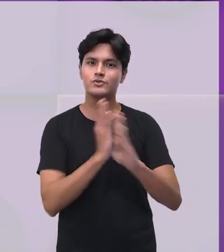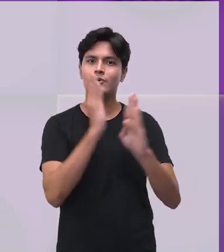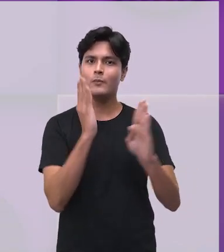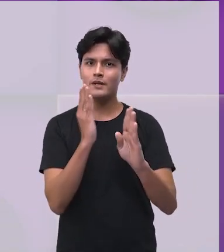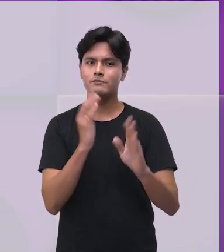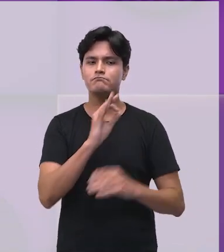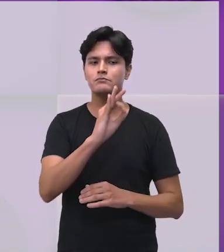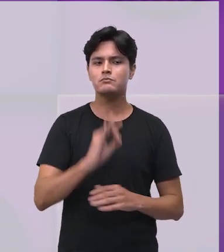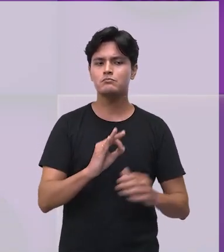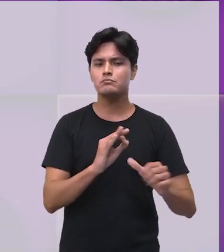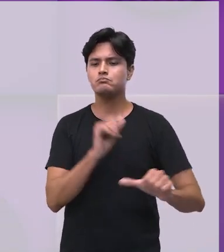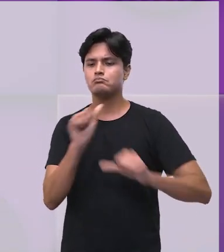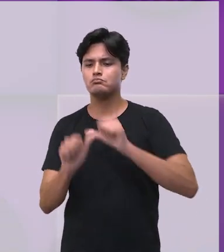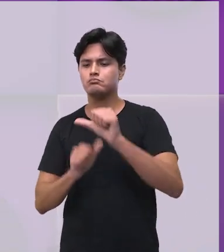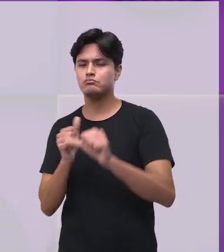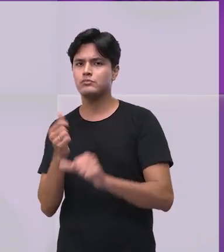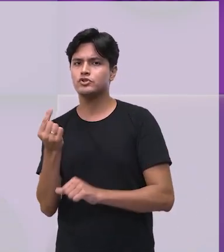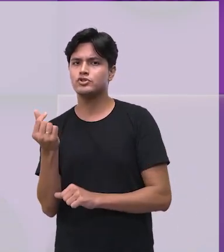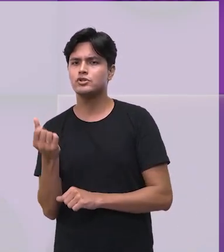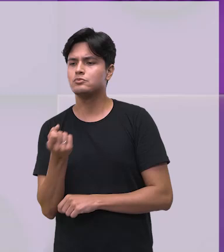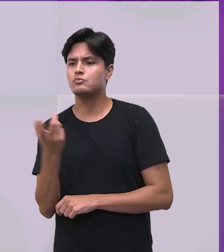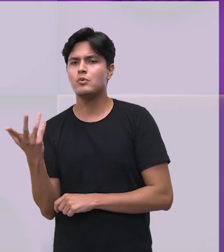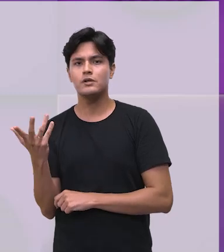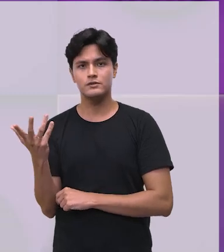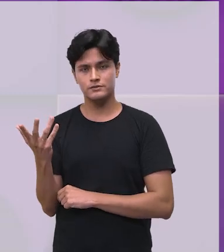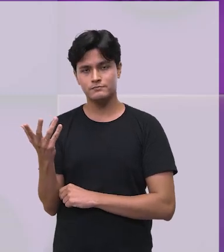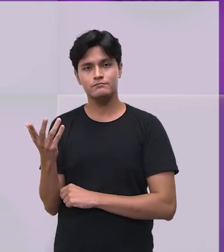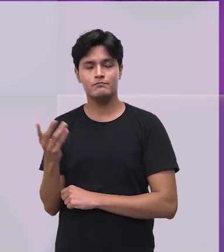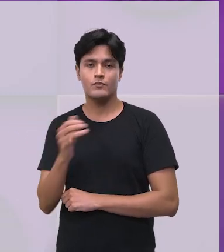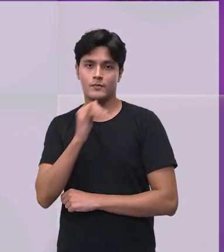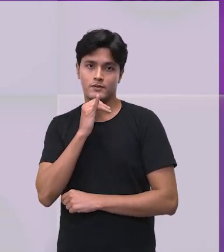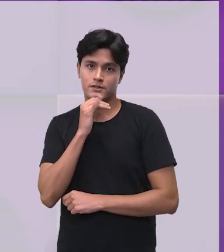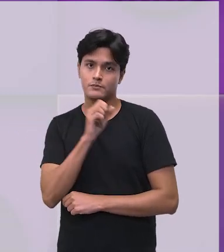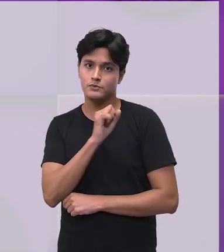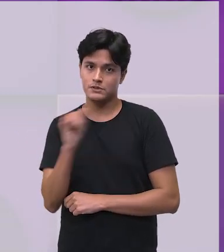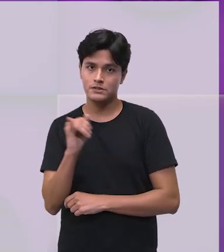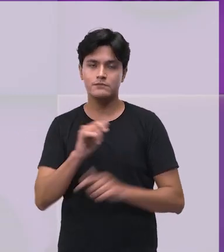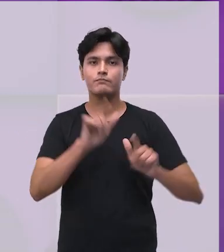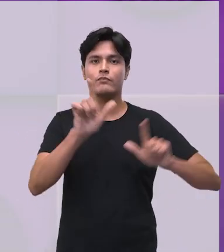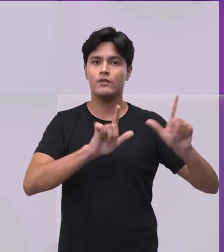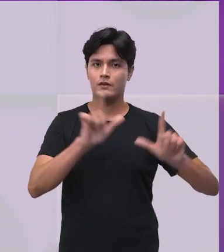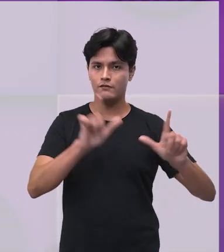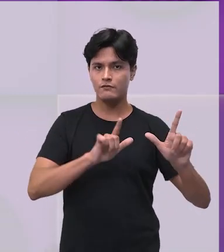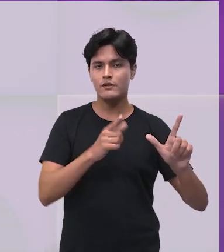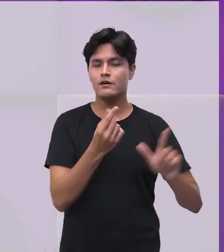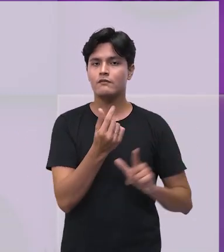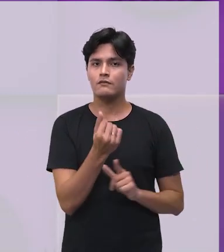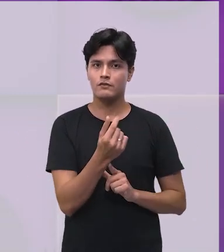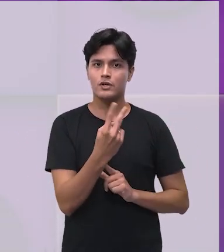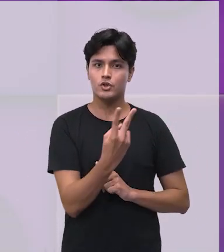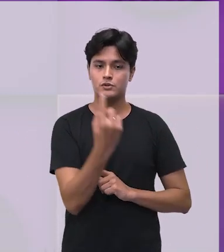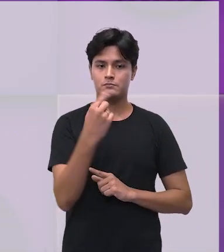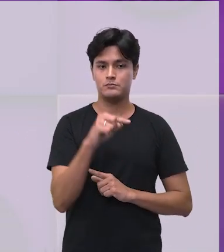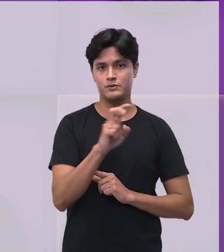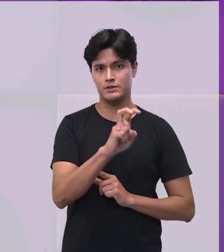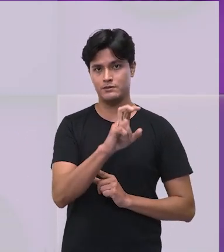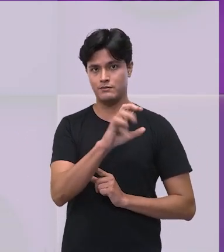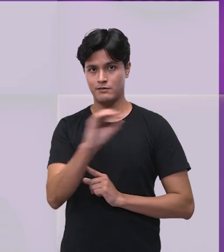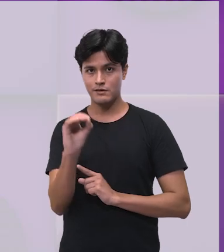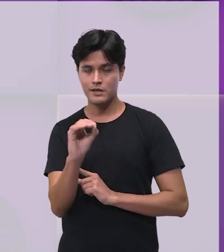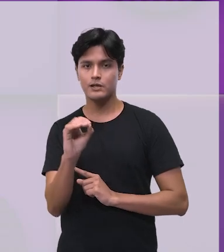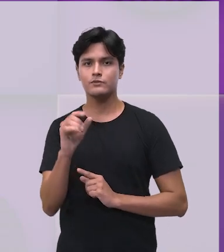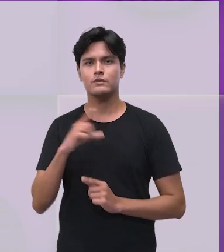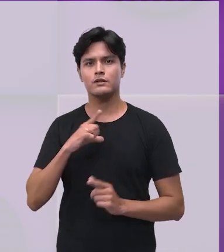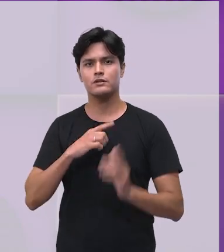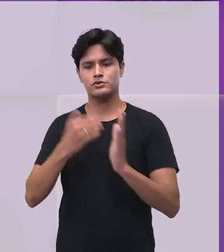em dinheiro. Então se a TV vale ali R$ 2.500, por exemplo, e você tem um desconto de 10%, só aí